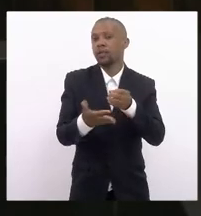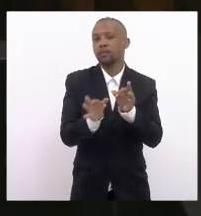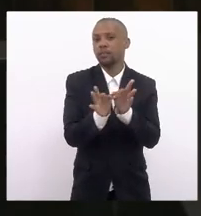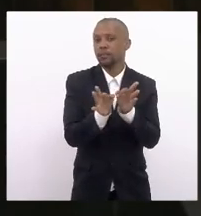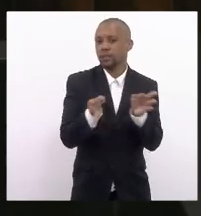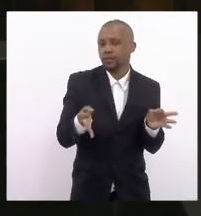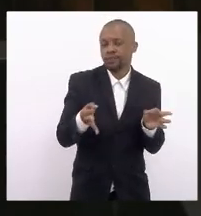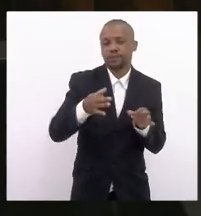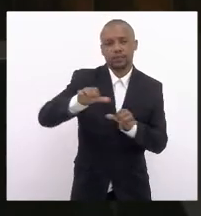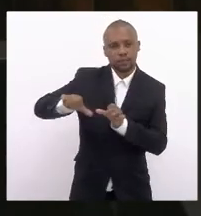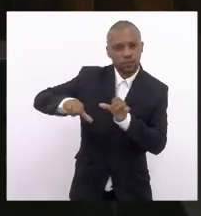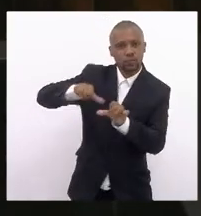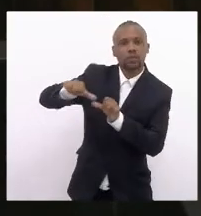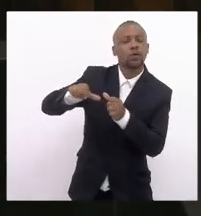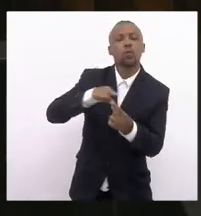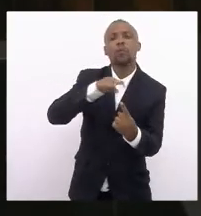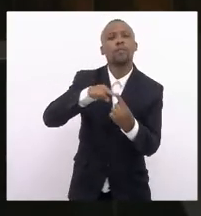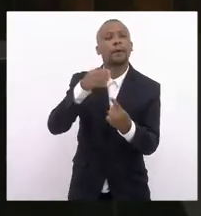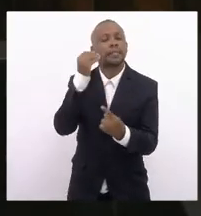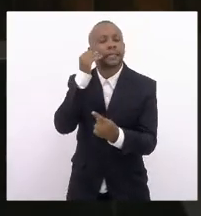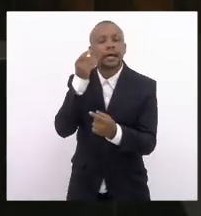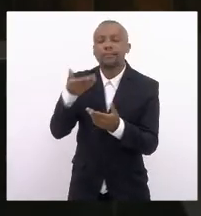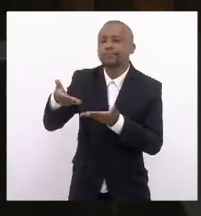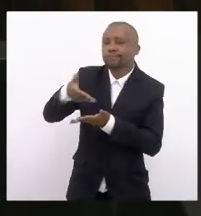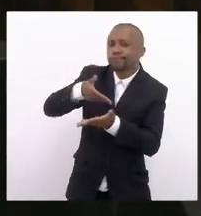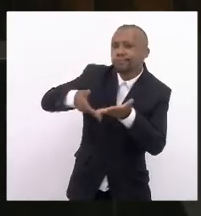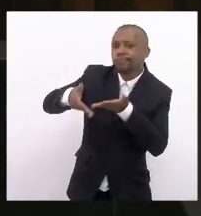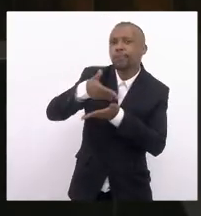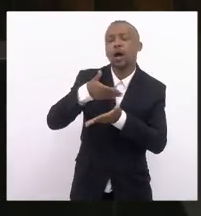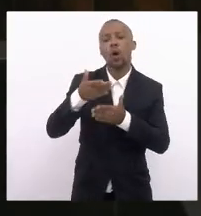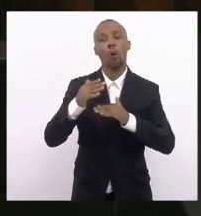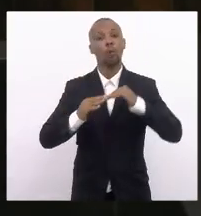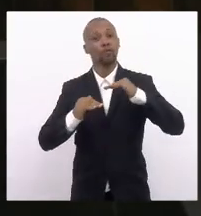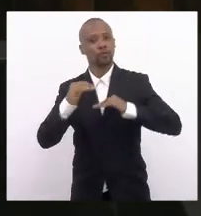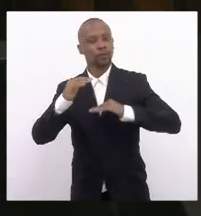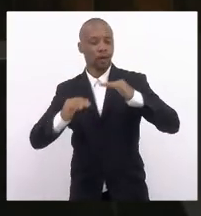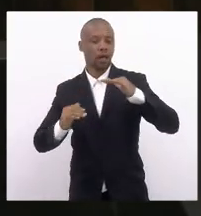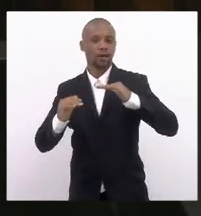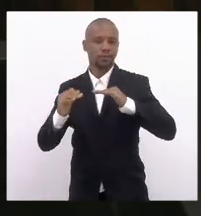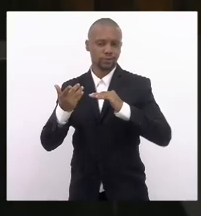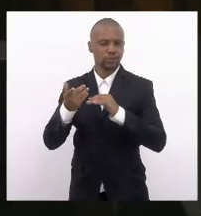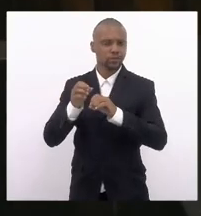para publicizar com os profissionais de educação com o mínimo de antecedência.